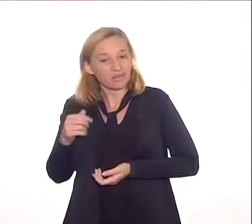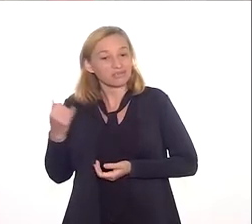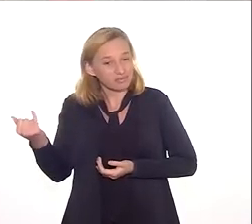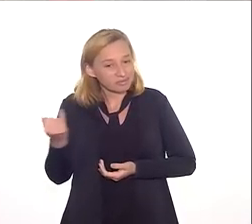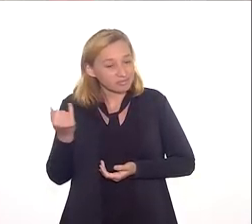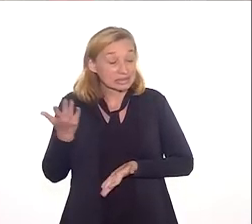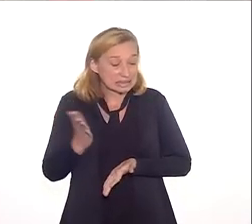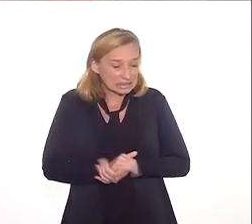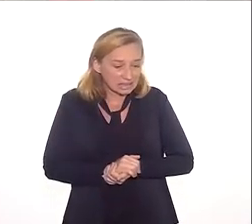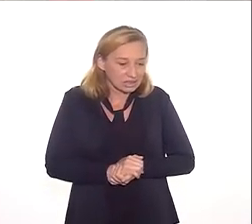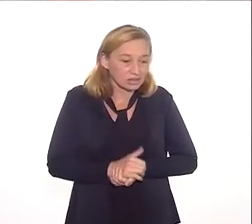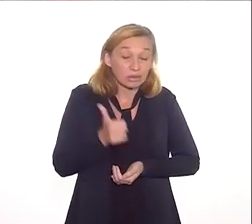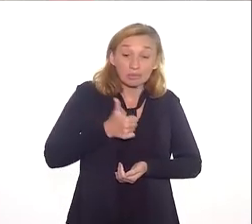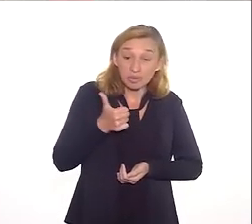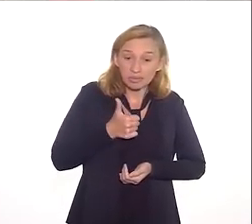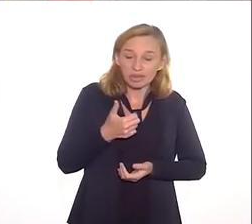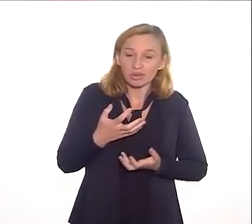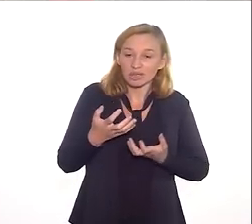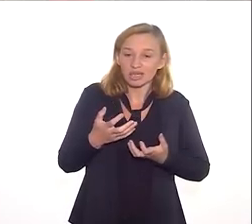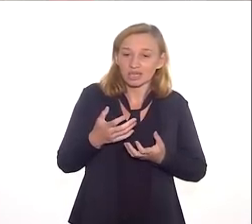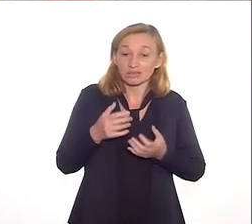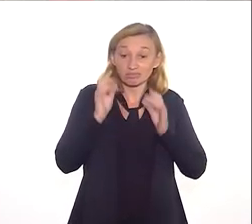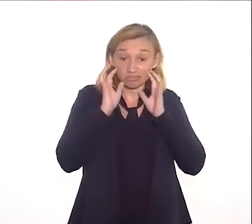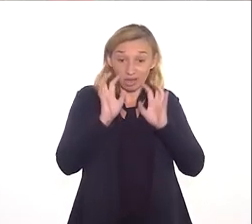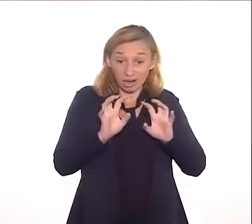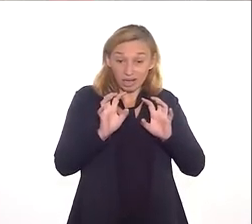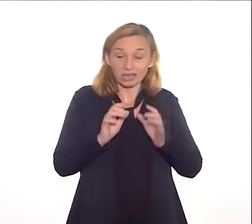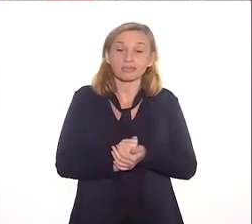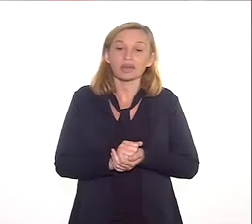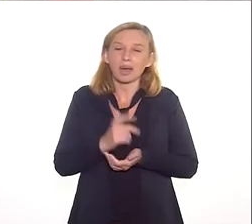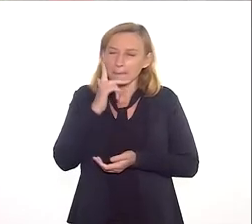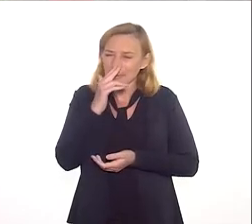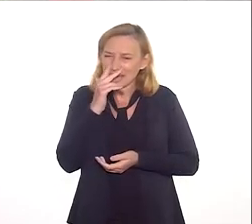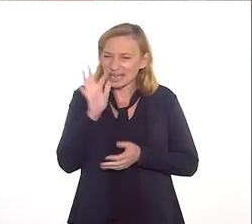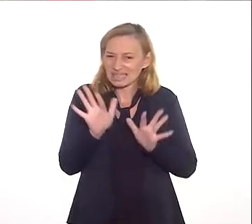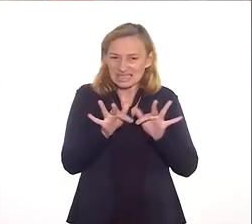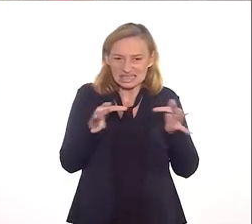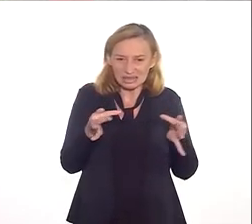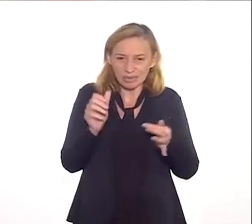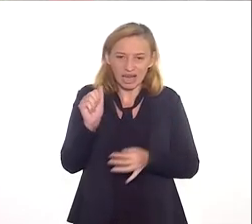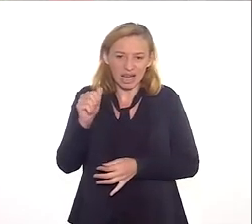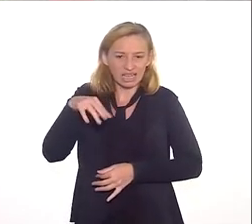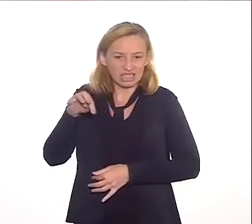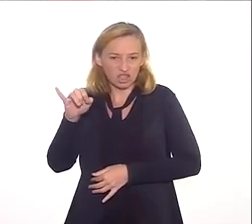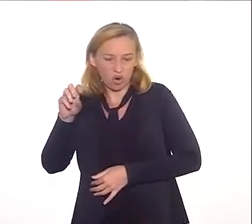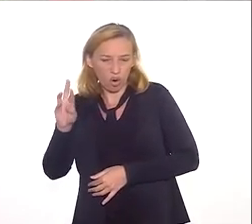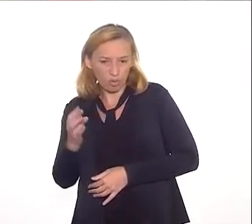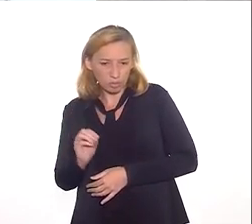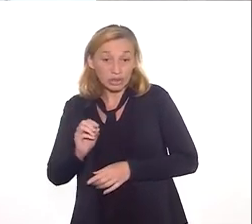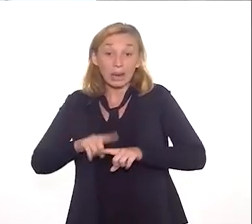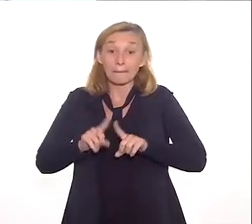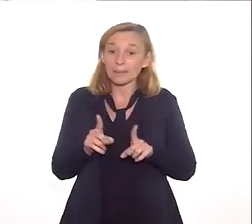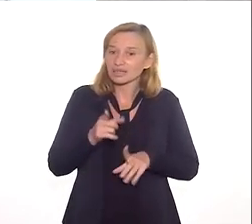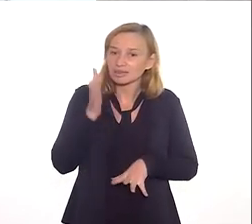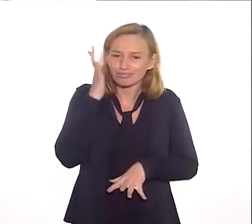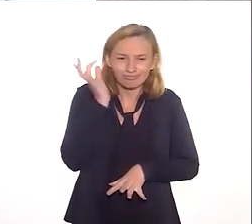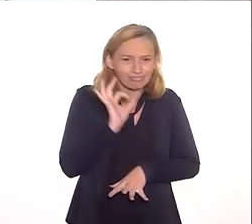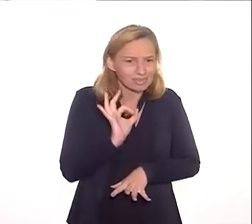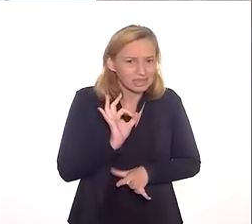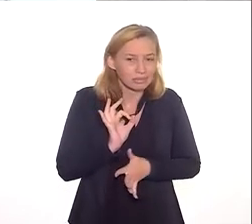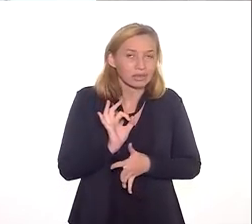me passando. Né? Então, bem, o primeiro ponto, eu queria deixar alguns alertas. Né? Parece, sim, que os anticorpos passam. Agora, o